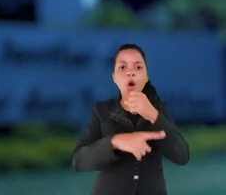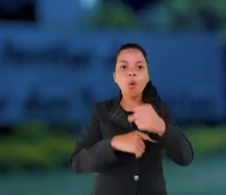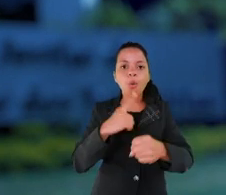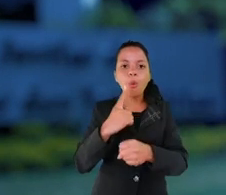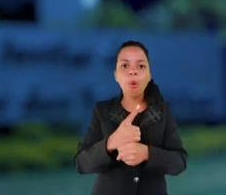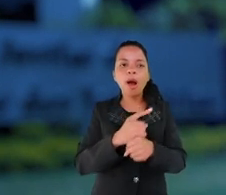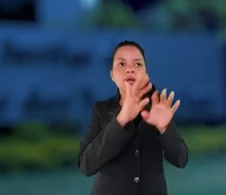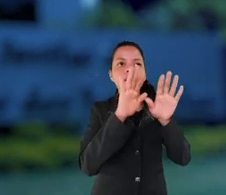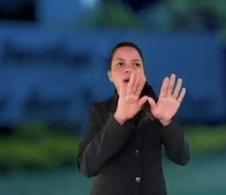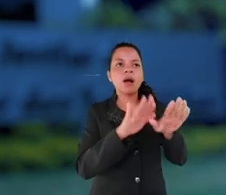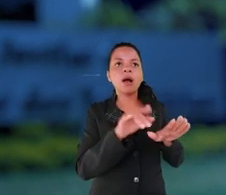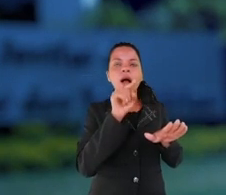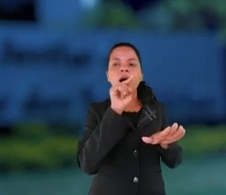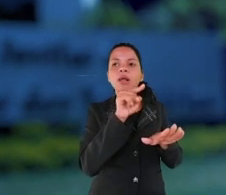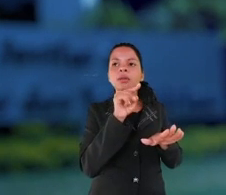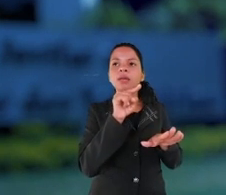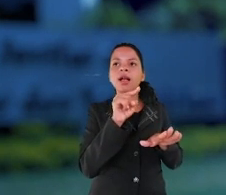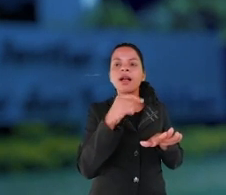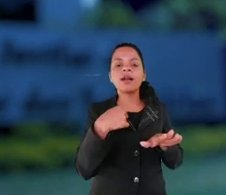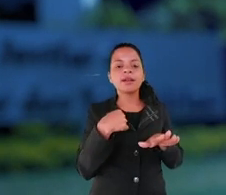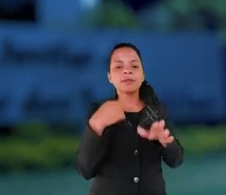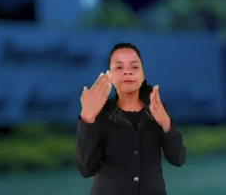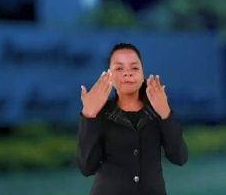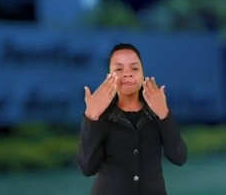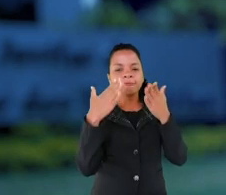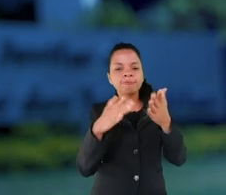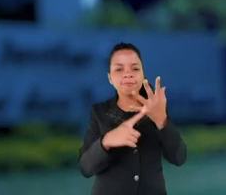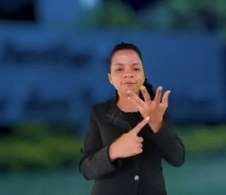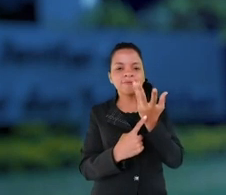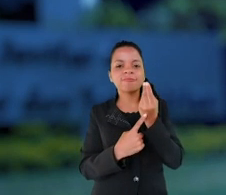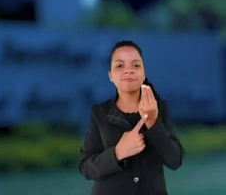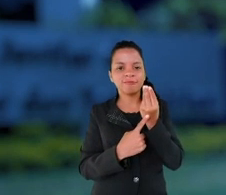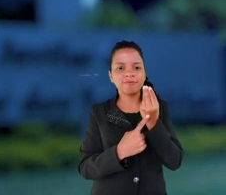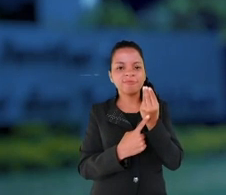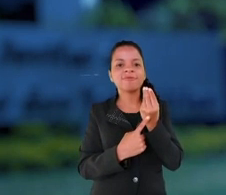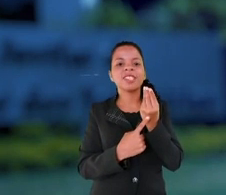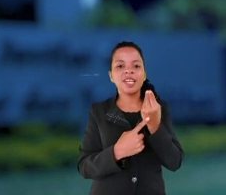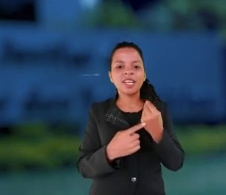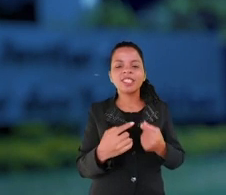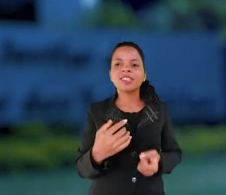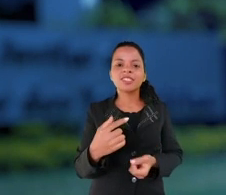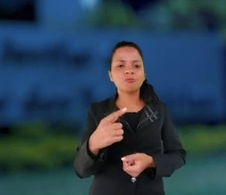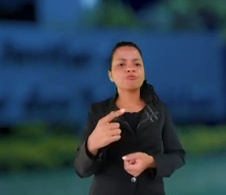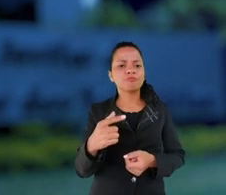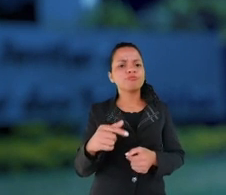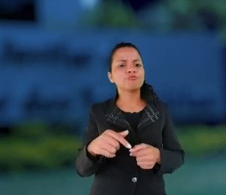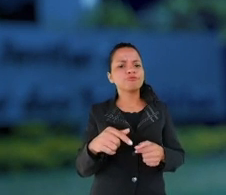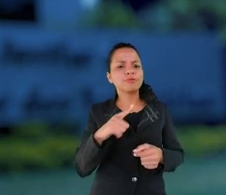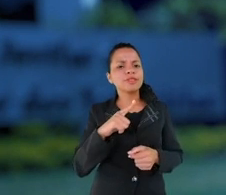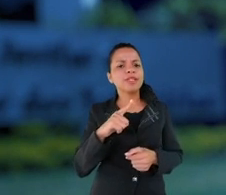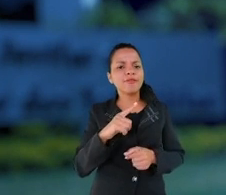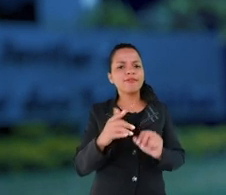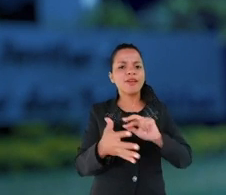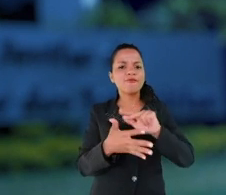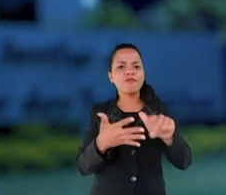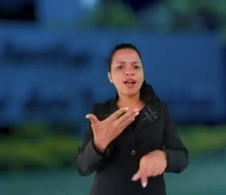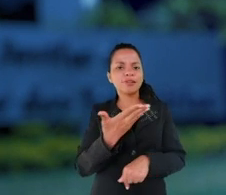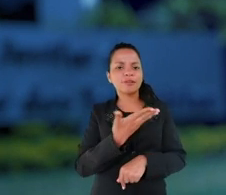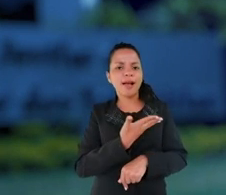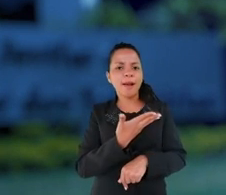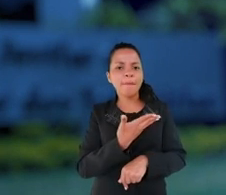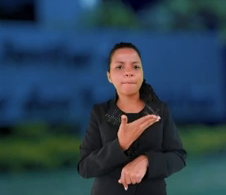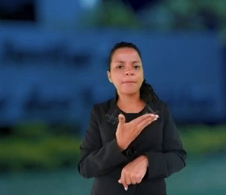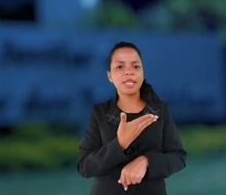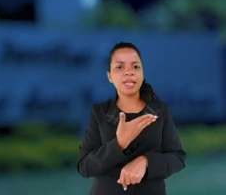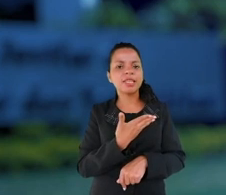fazia aulas do Instituto de Arte Contemporânea. Eu fiquei amiga até do professor de fotografia que me deu a chave do